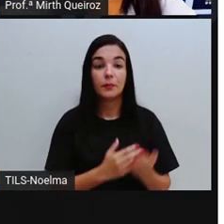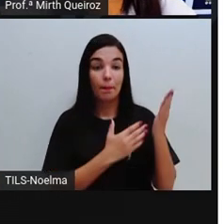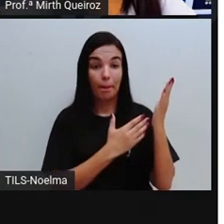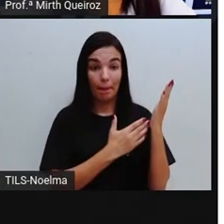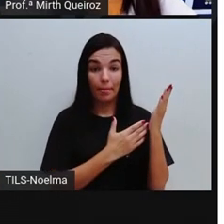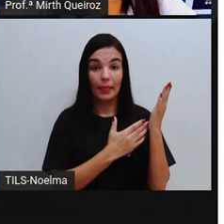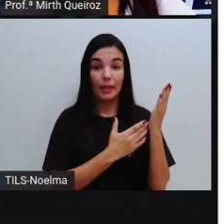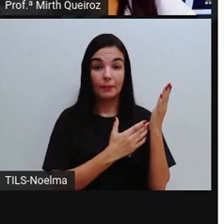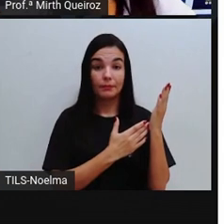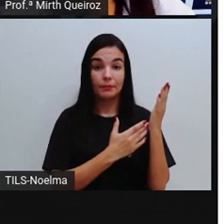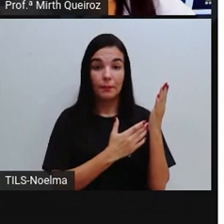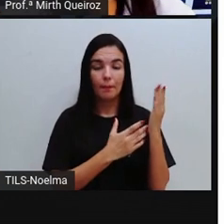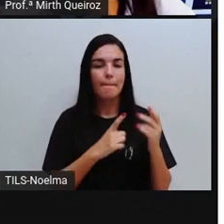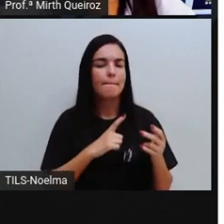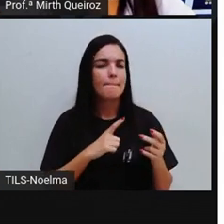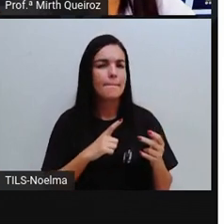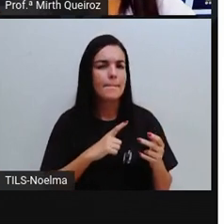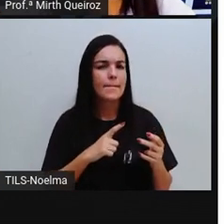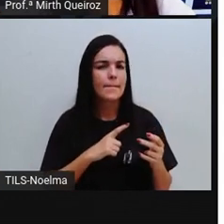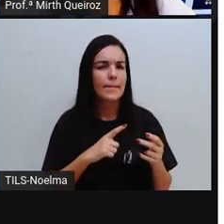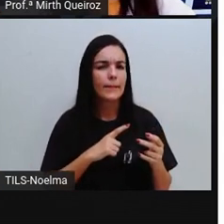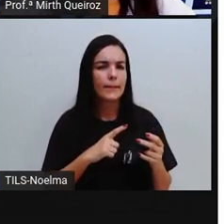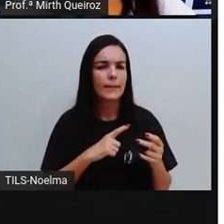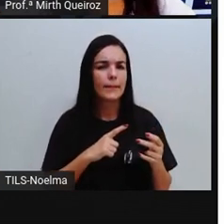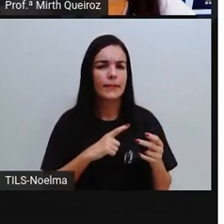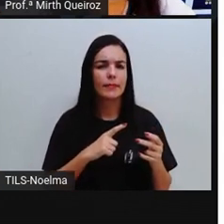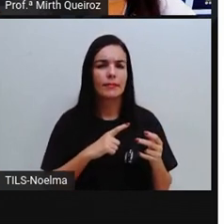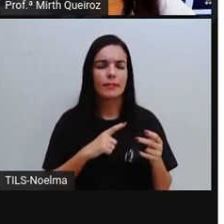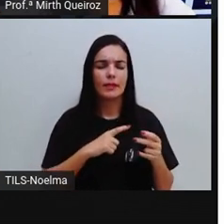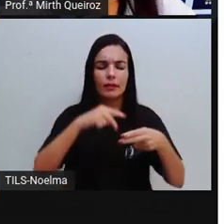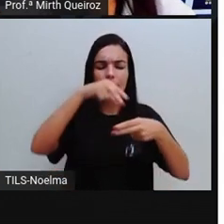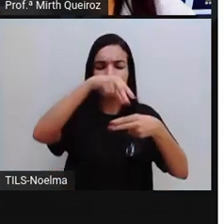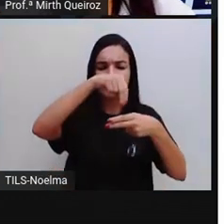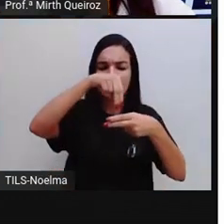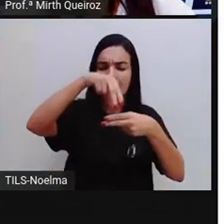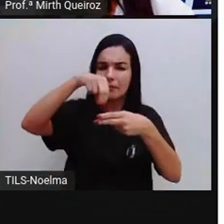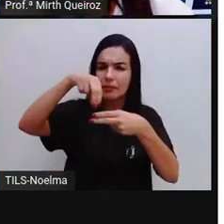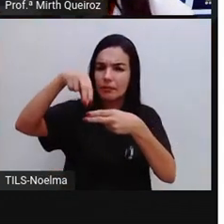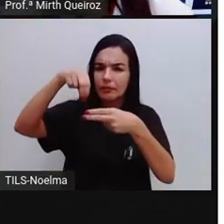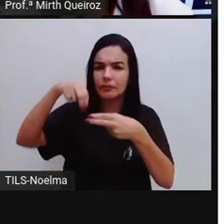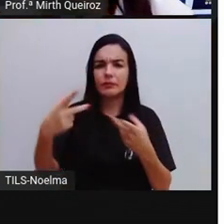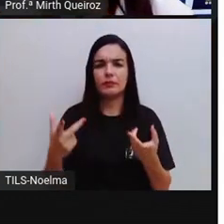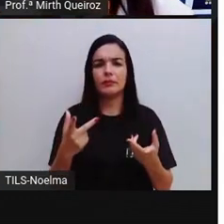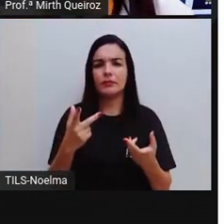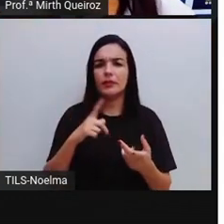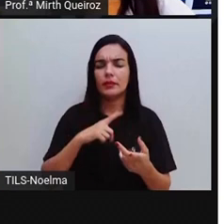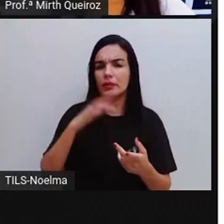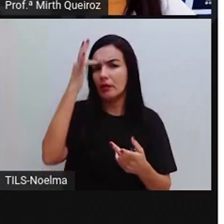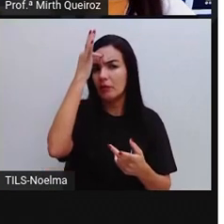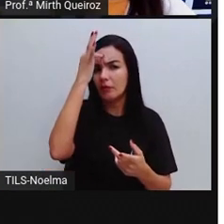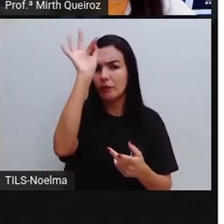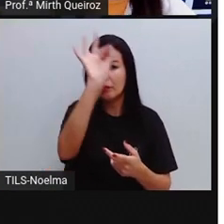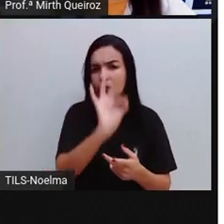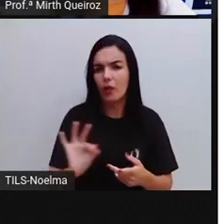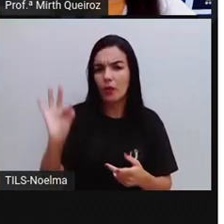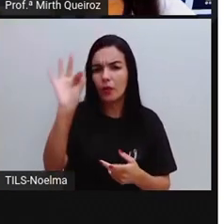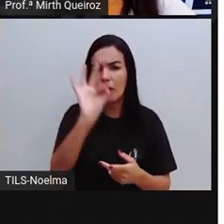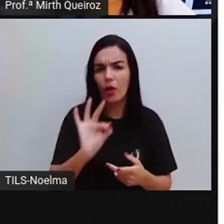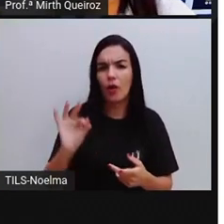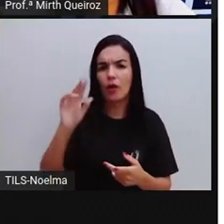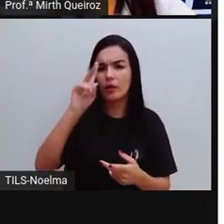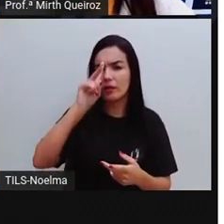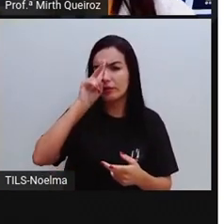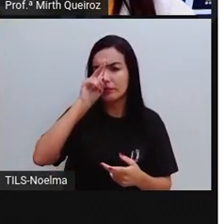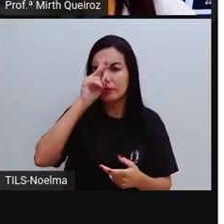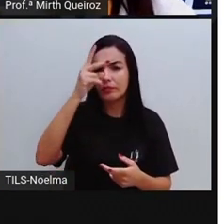Este cordel de folclore, de contos de fadas, de fábulas, de história do Brasil e muito mais. No cordel